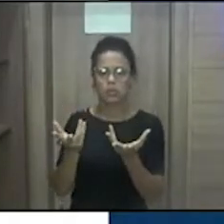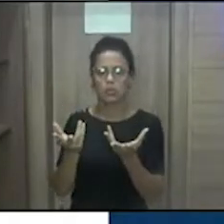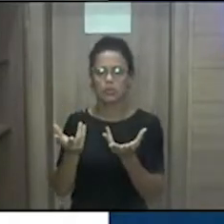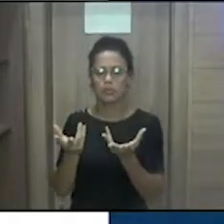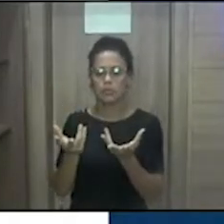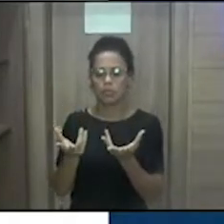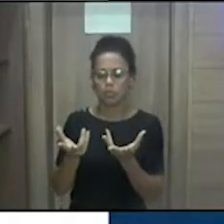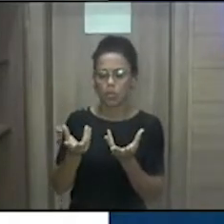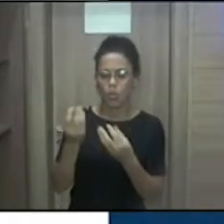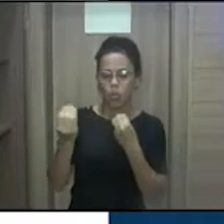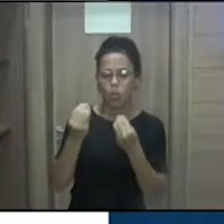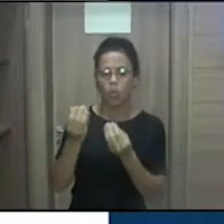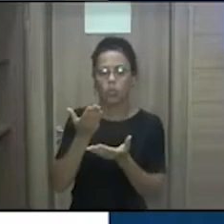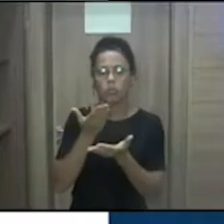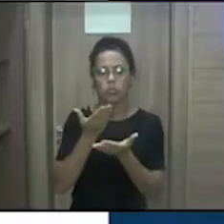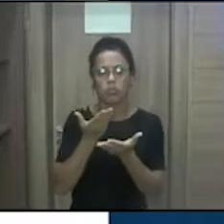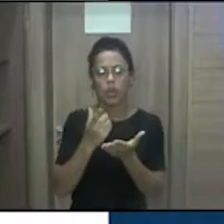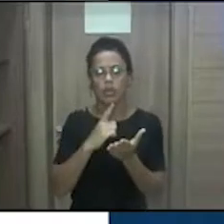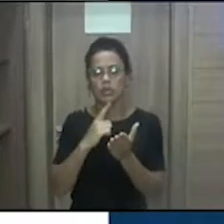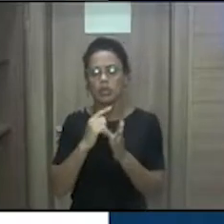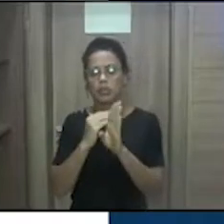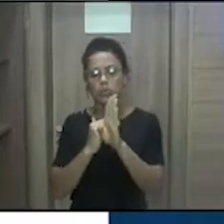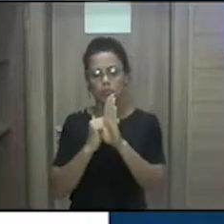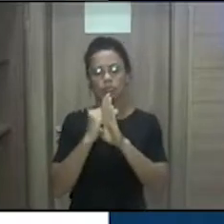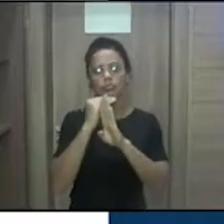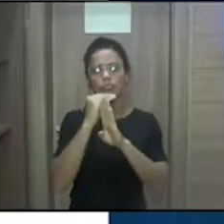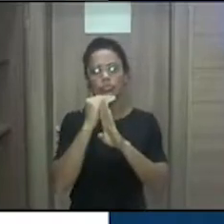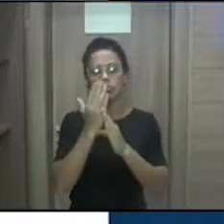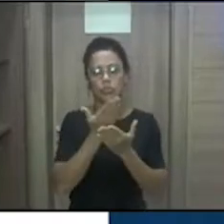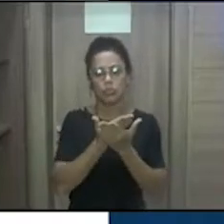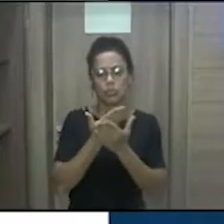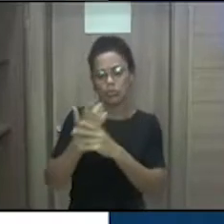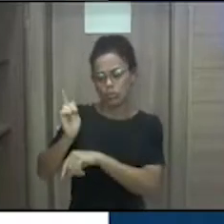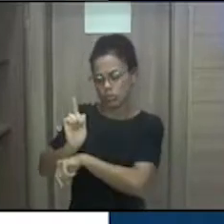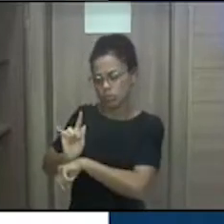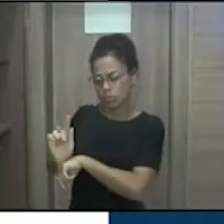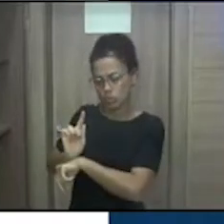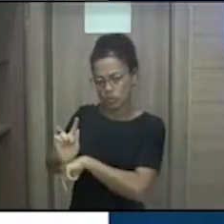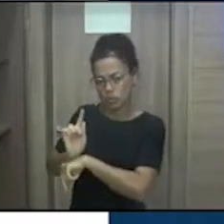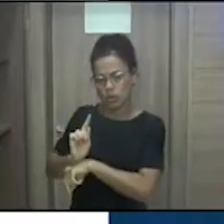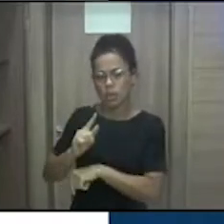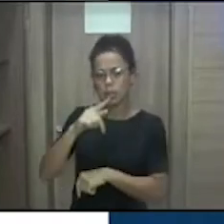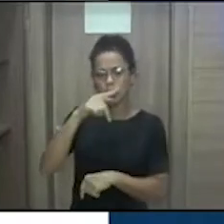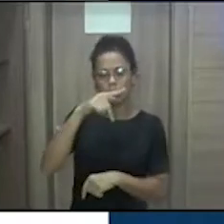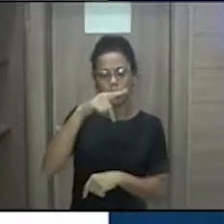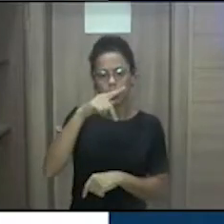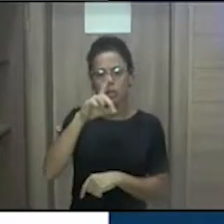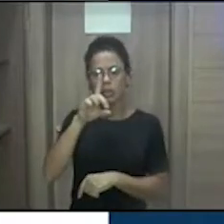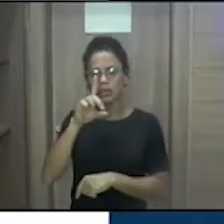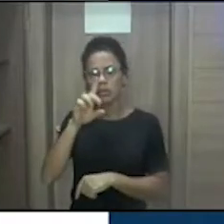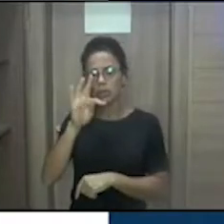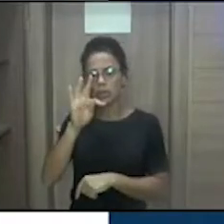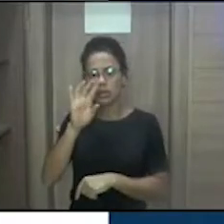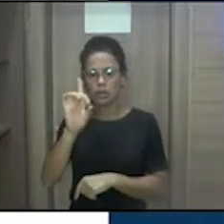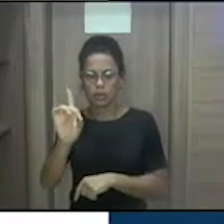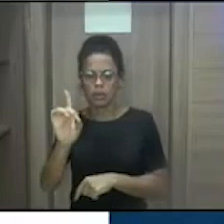não só a formação no nível nacional dos gestores sobre os TRs, mas também os TPDs, uma formulação de documento orientador com os